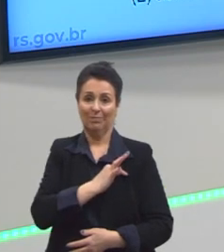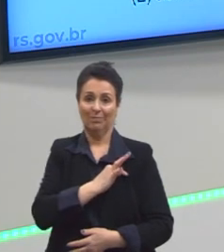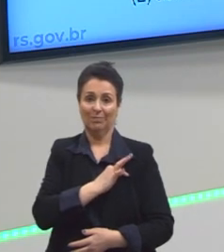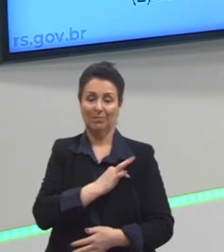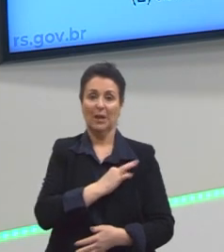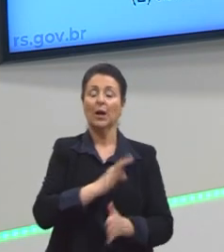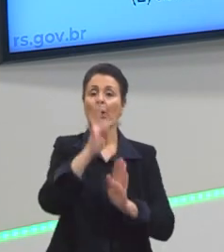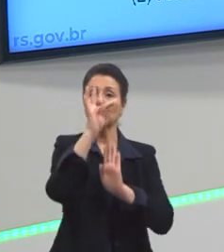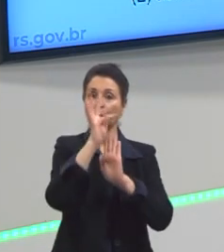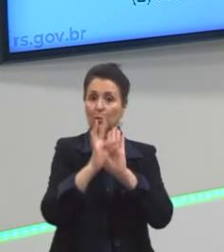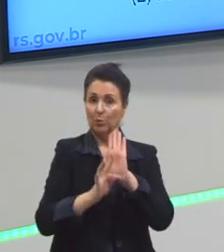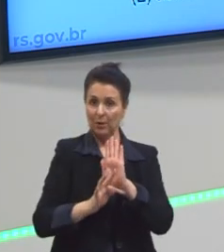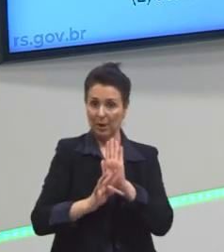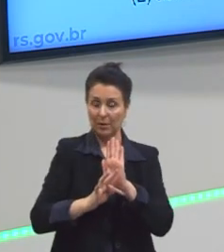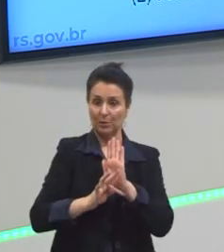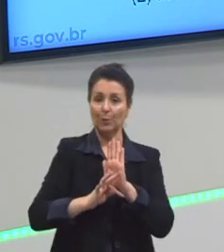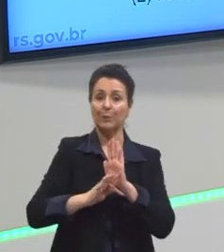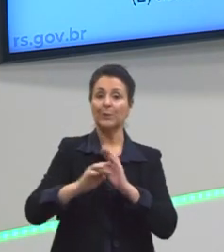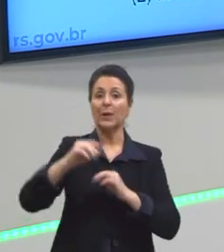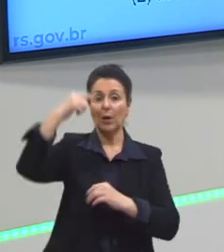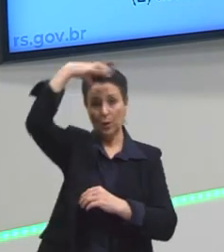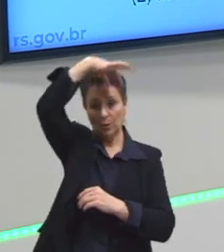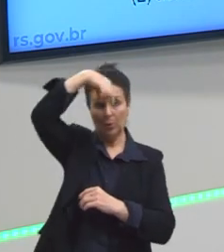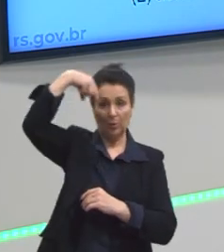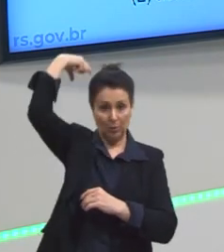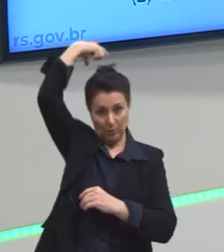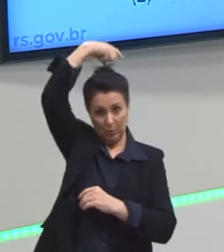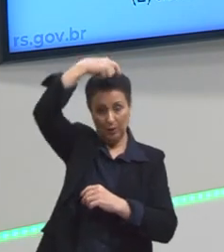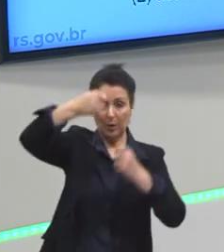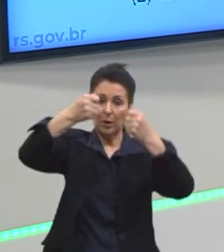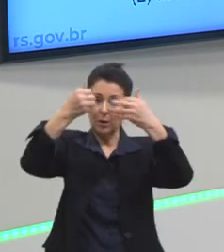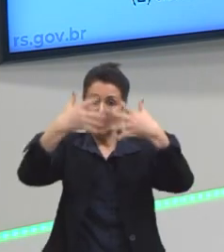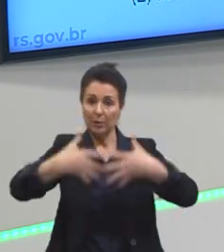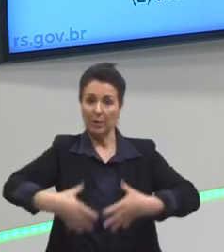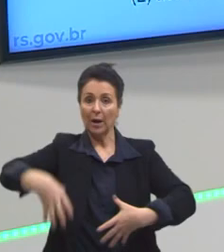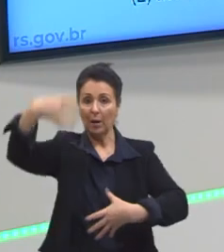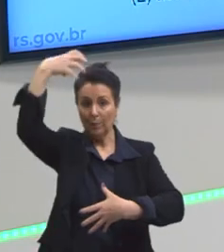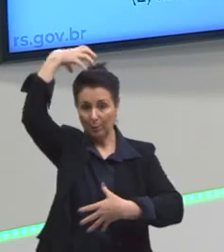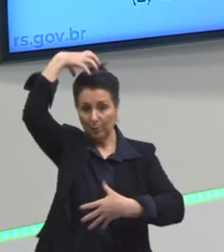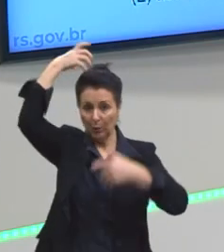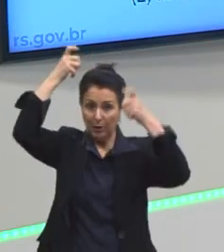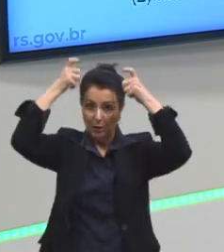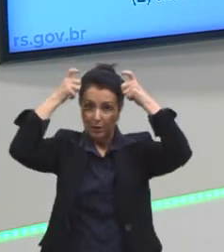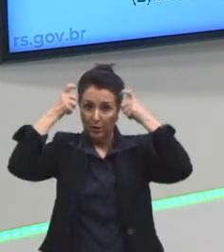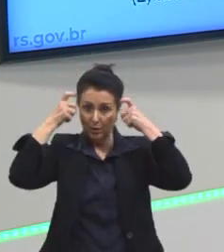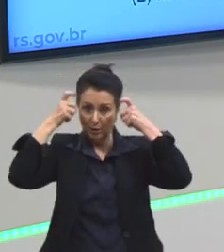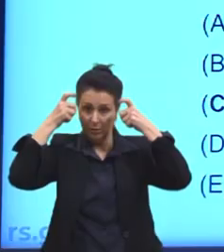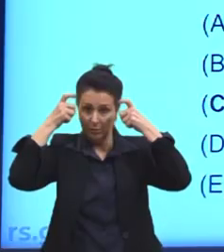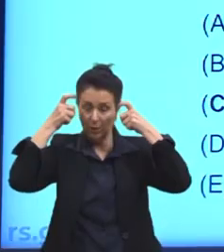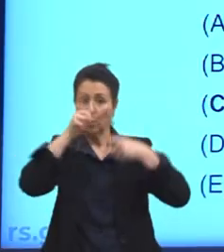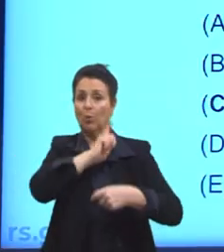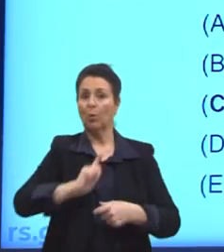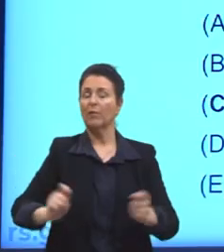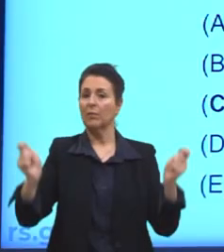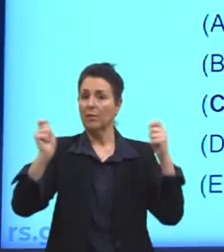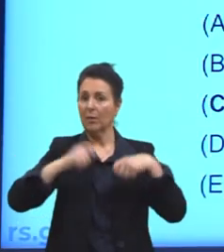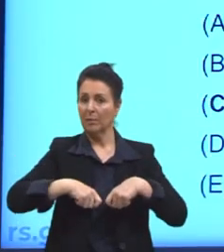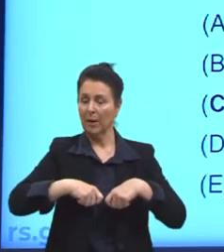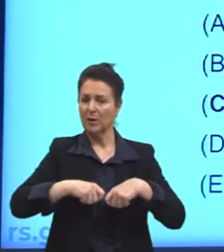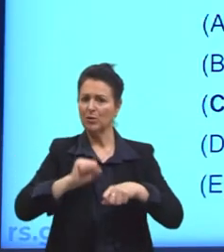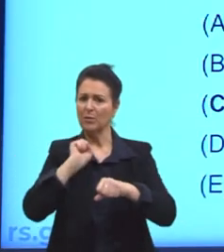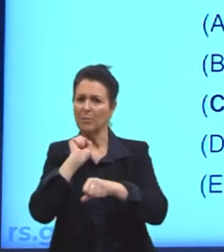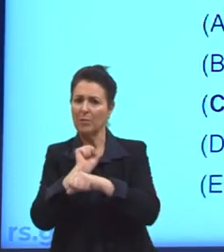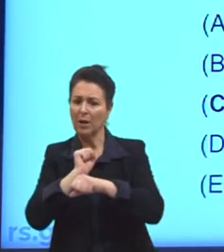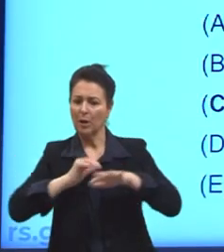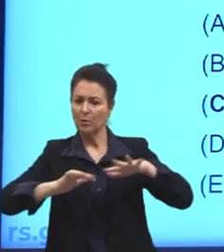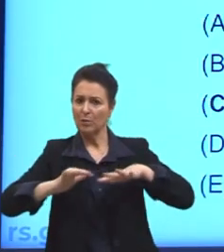trecho citado Tomás de Aquino justifica a monarquia como regime governo capaz de refrear